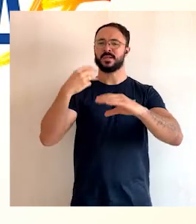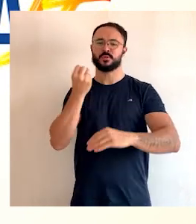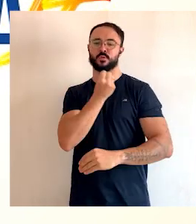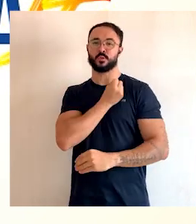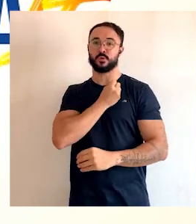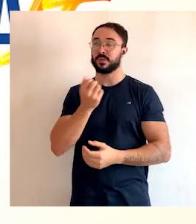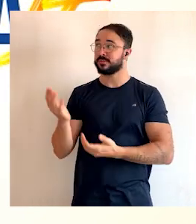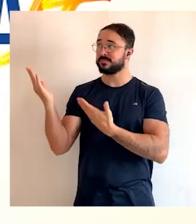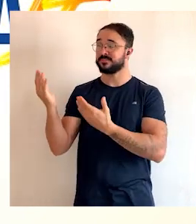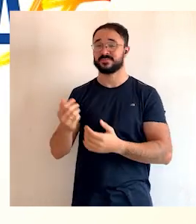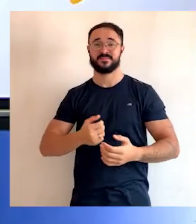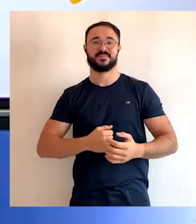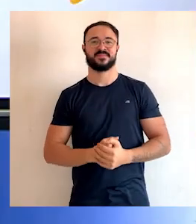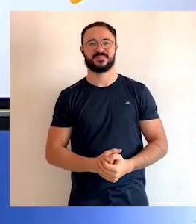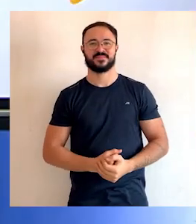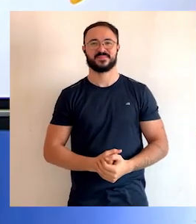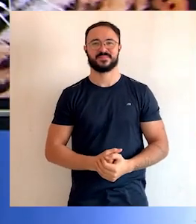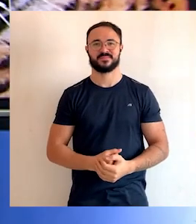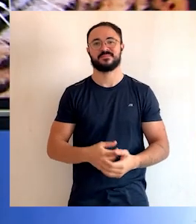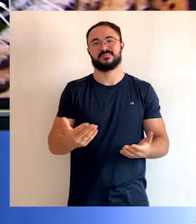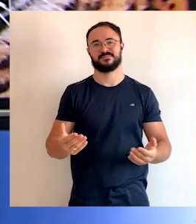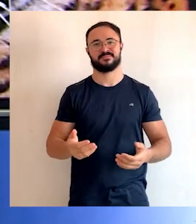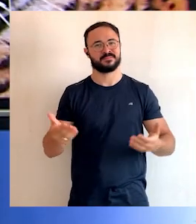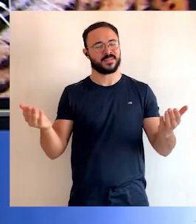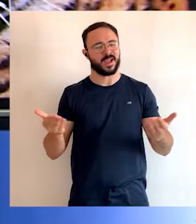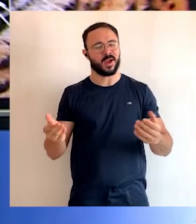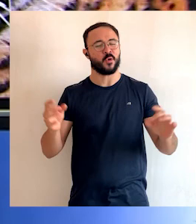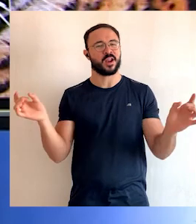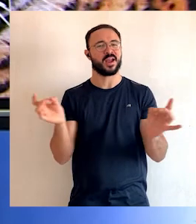no telefone que está na tela. Bem, eu vou